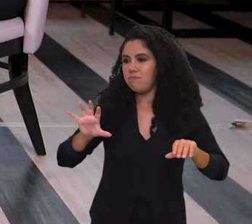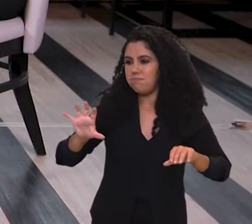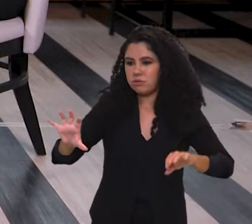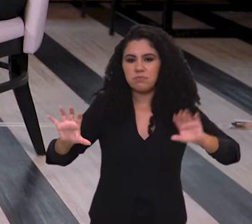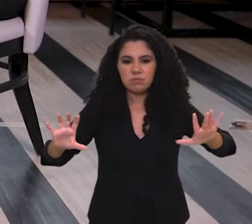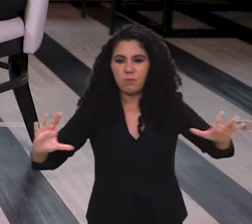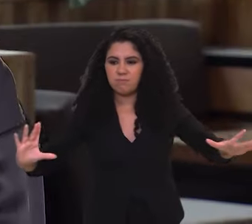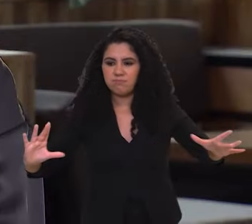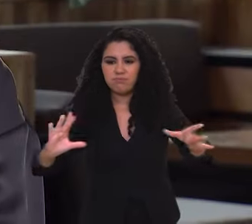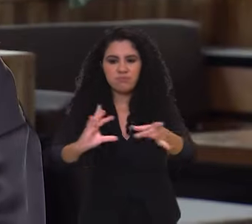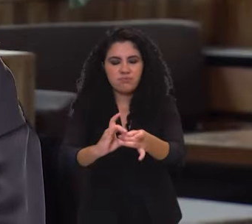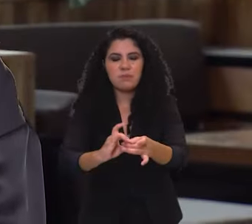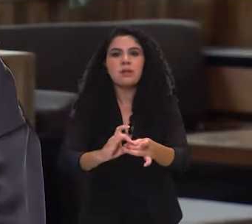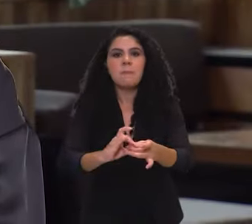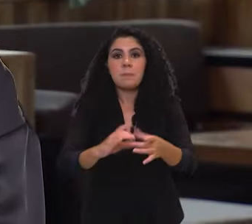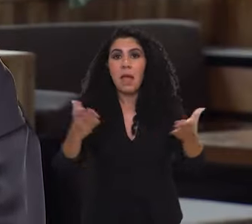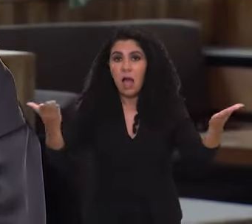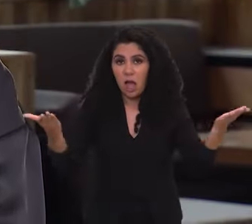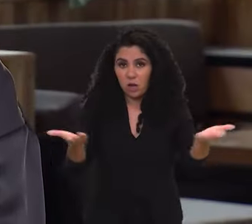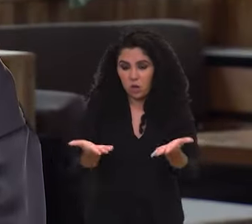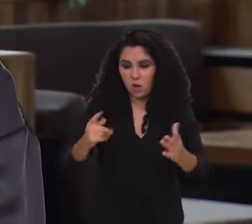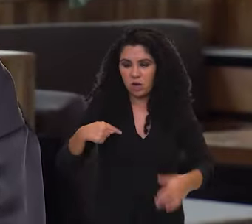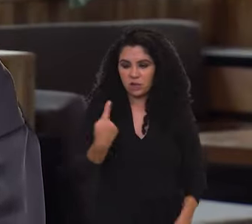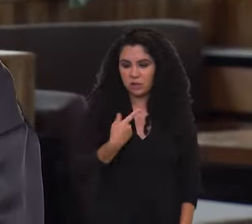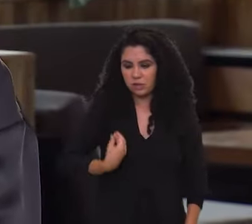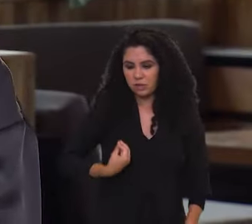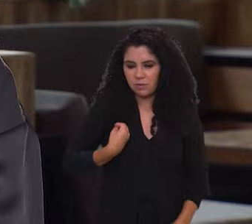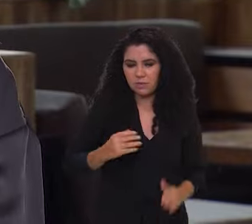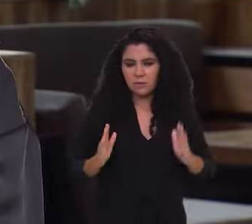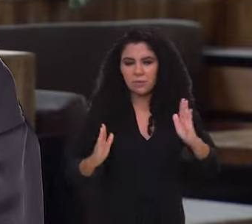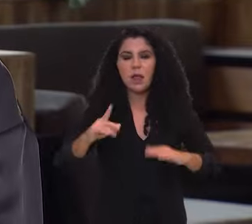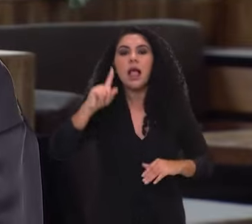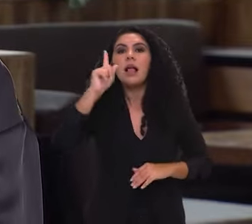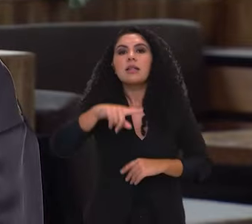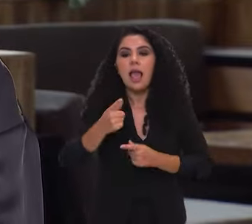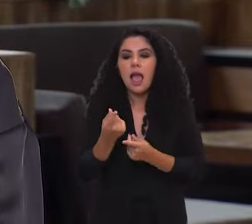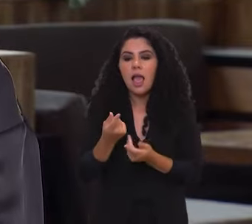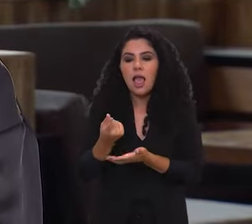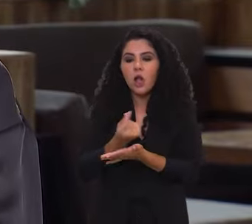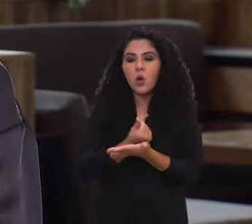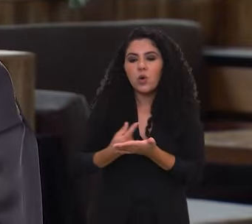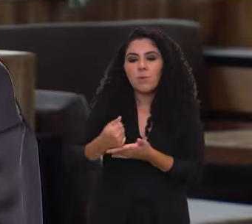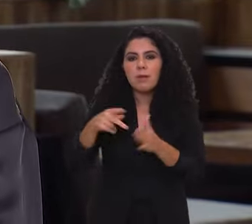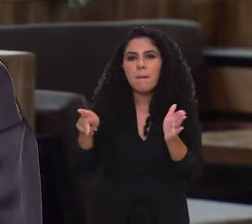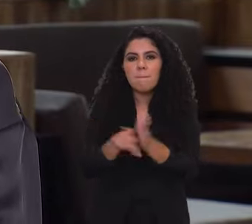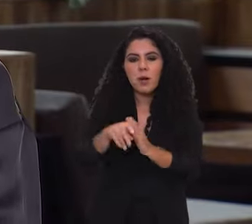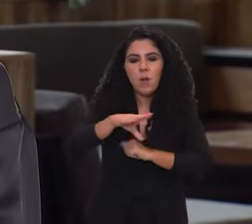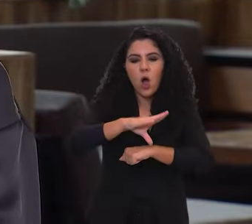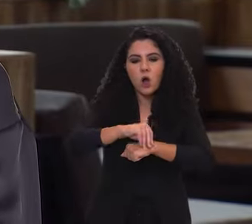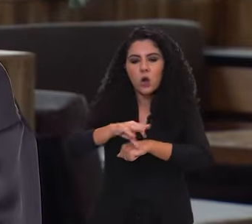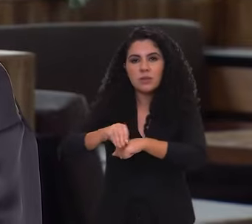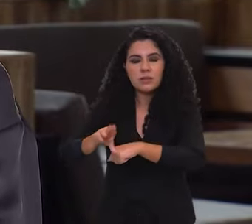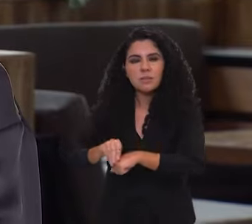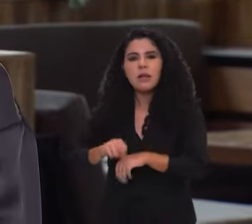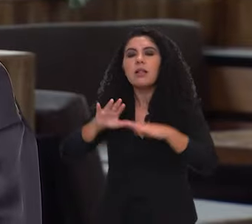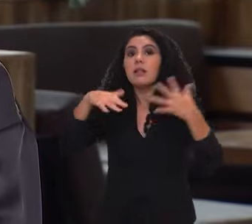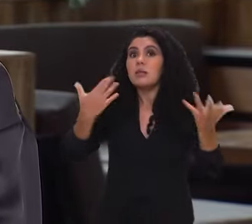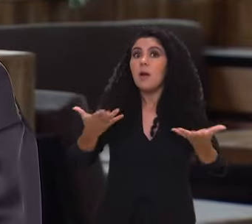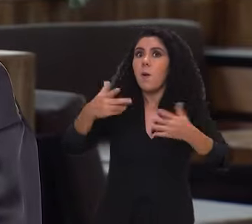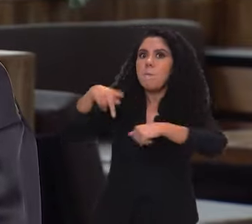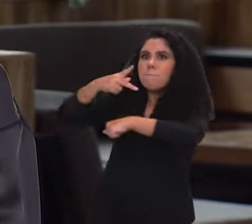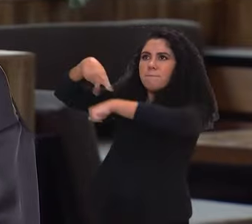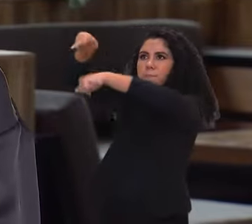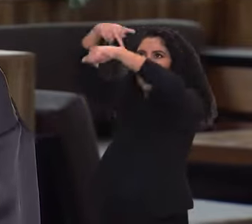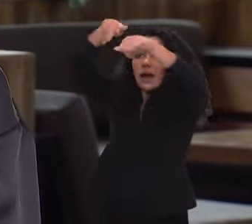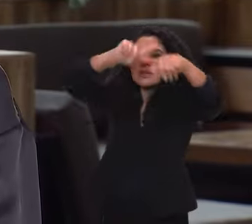regional. A gente vive hoje num mundo que a gente convencionou chamar de economia do conhecimento, né? Os países,